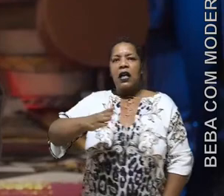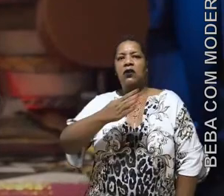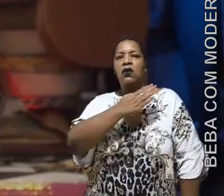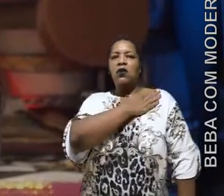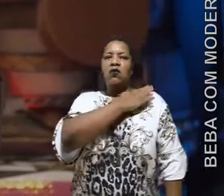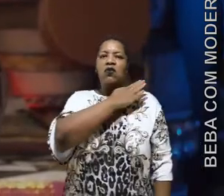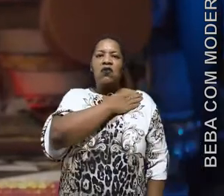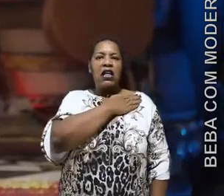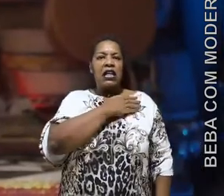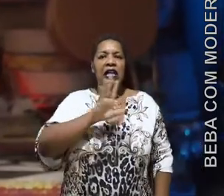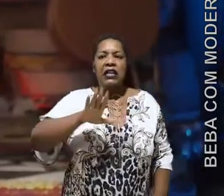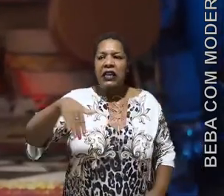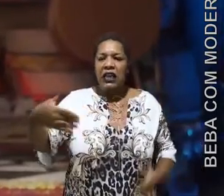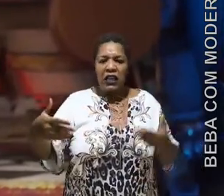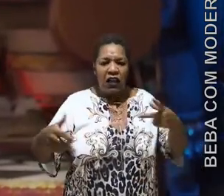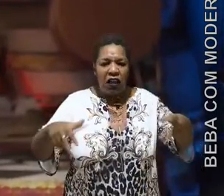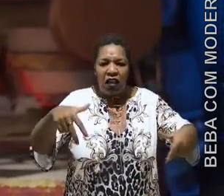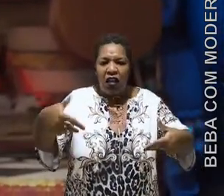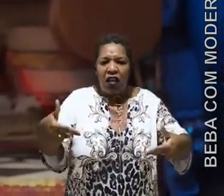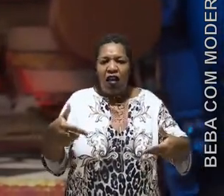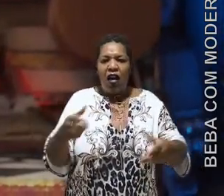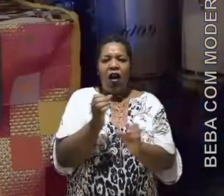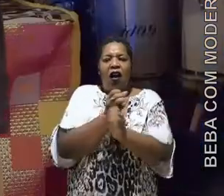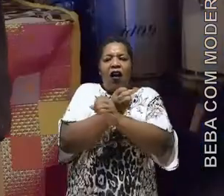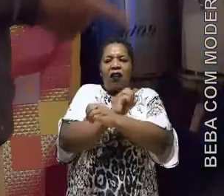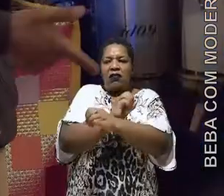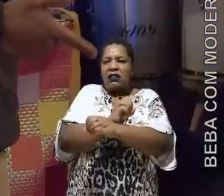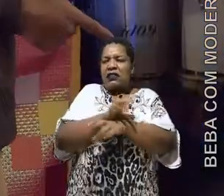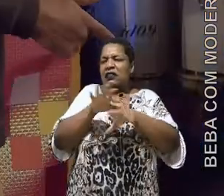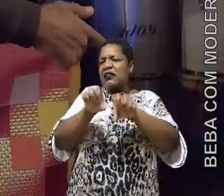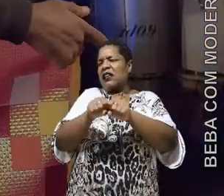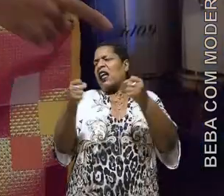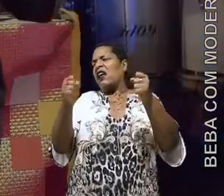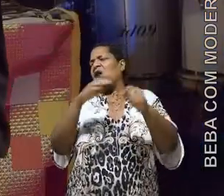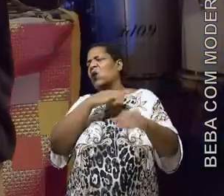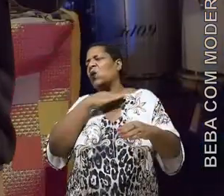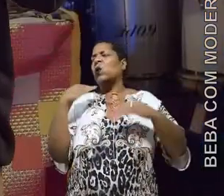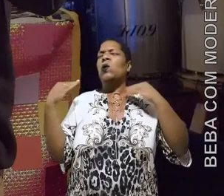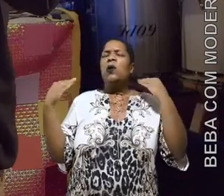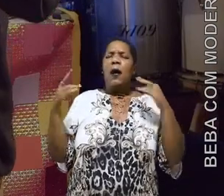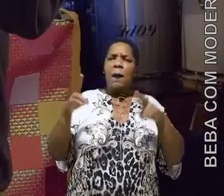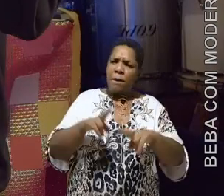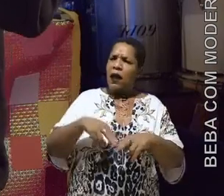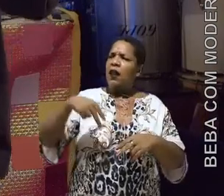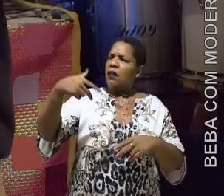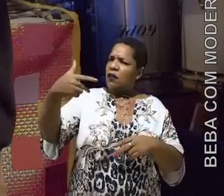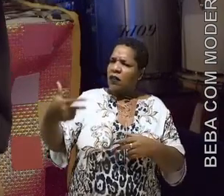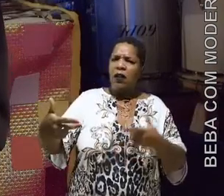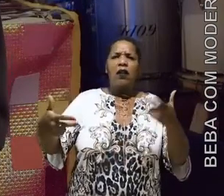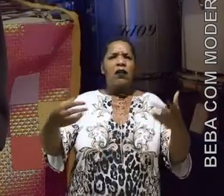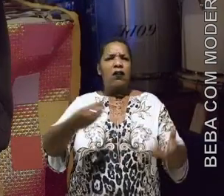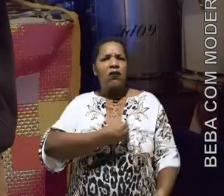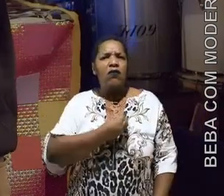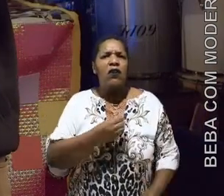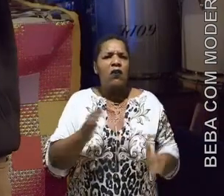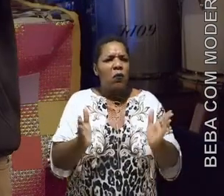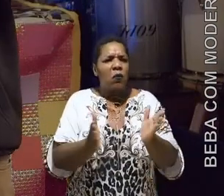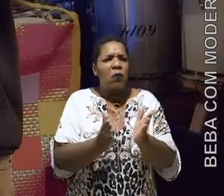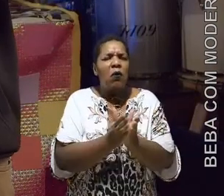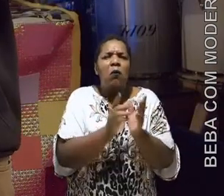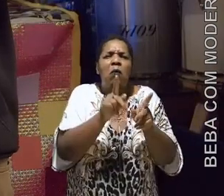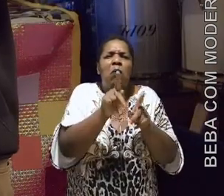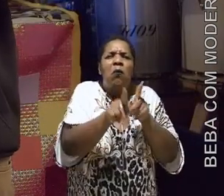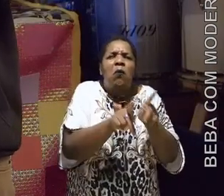espingarda usando fardas deixou do quarto as corpos nosso sangue ossos estilhaçados da captados pelas praças